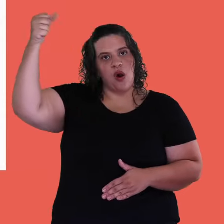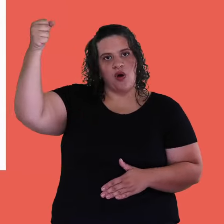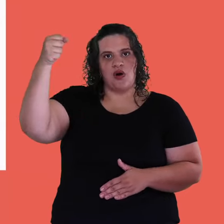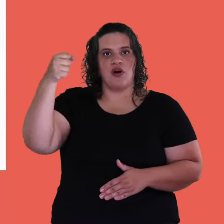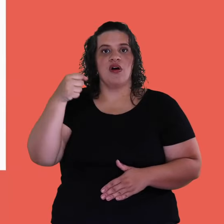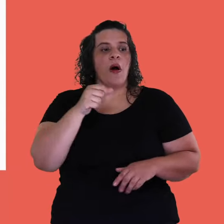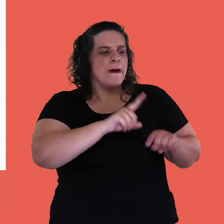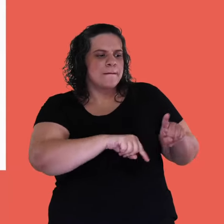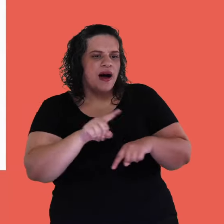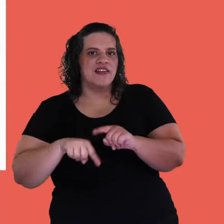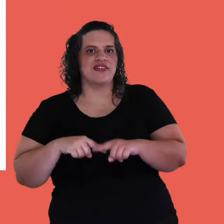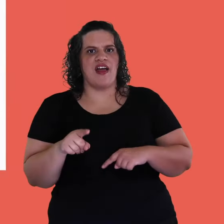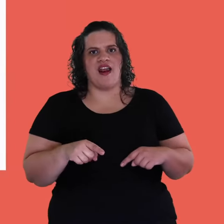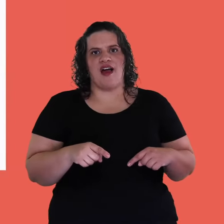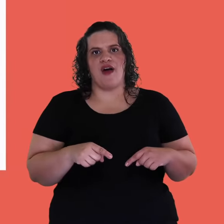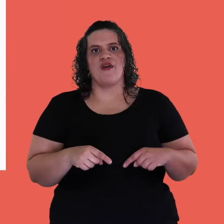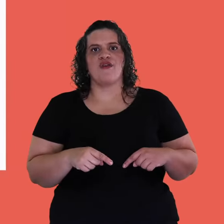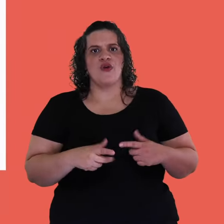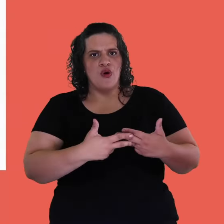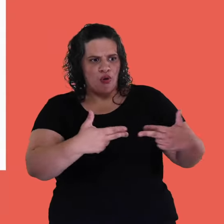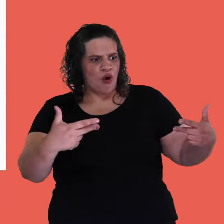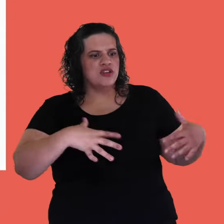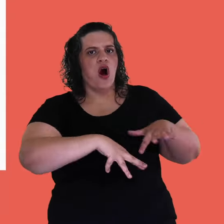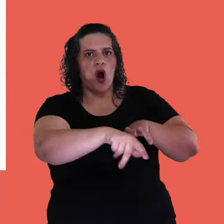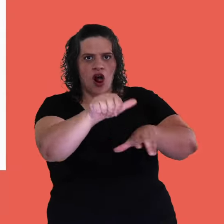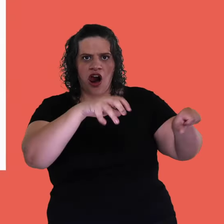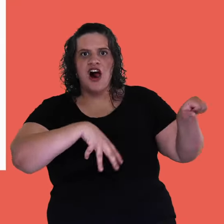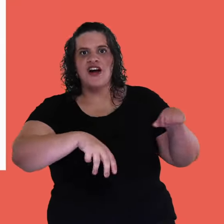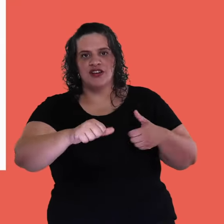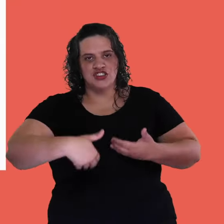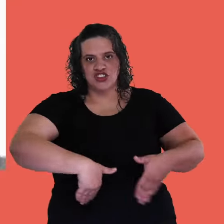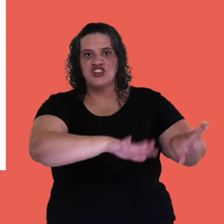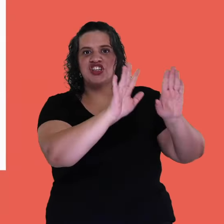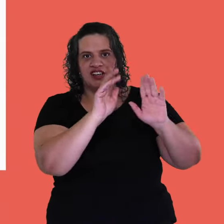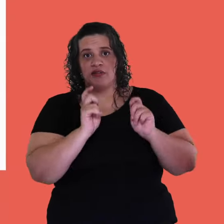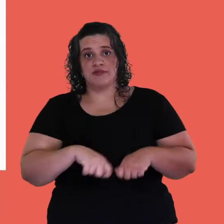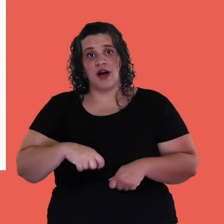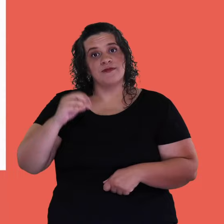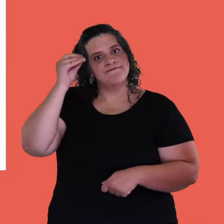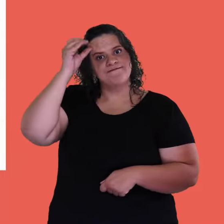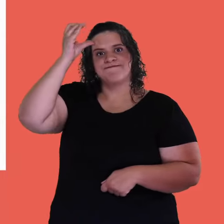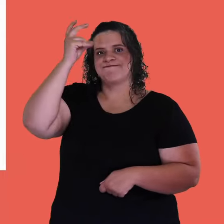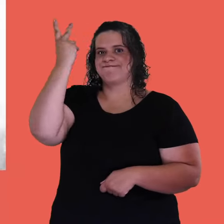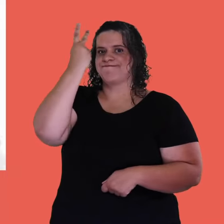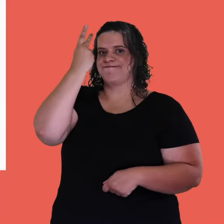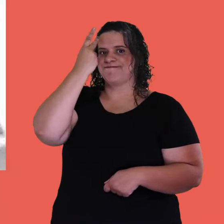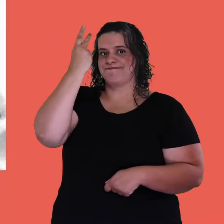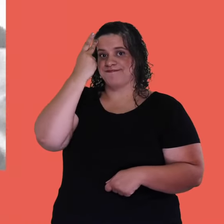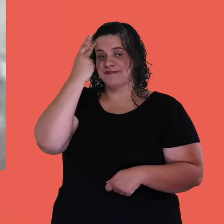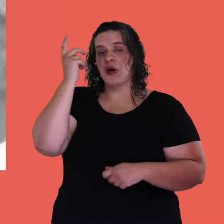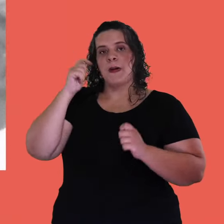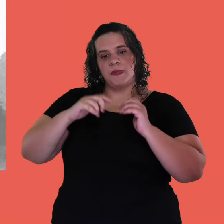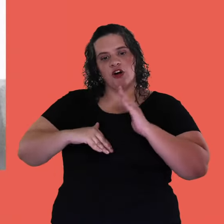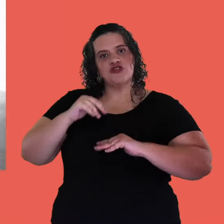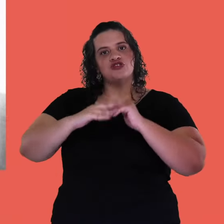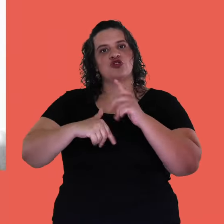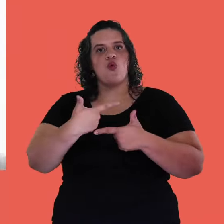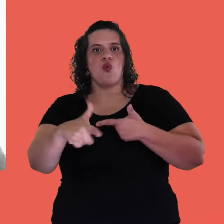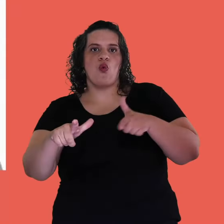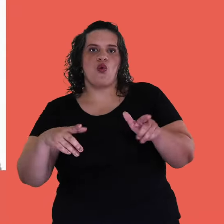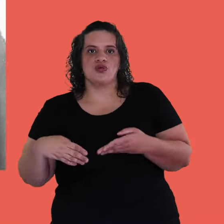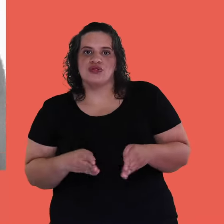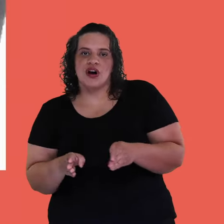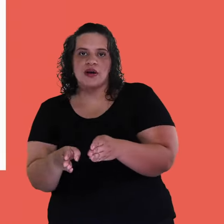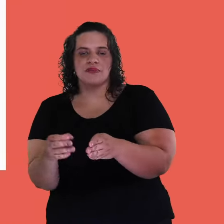de nós bens ou outras coisas materiais, o que fica é nosso conhecimento, que a partir dele a gente pode